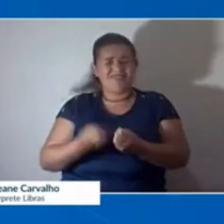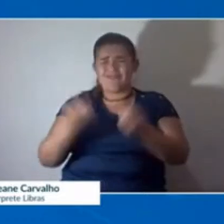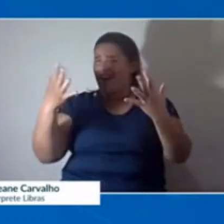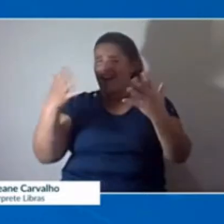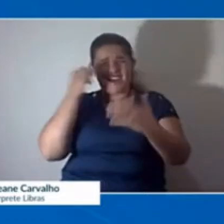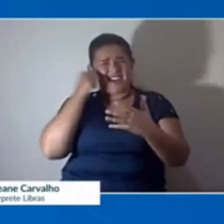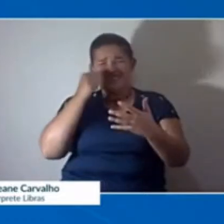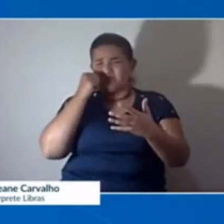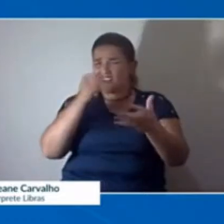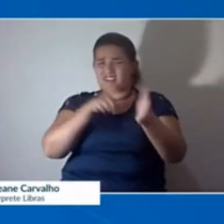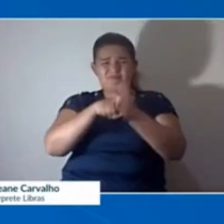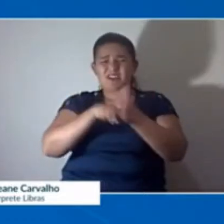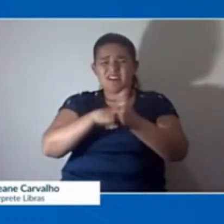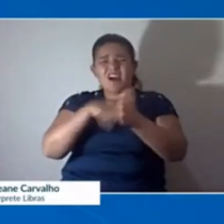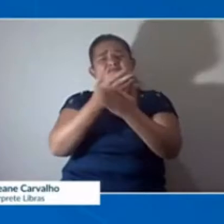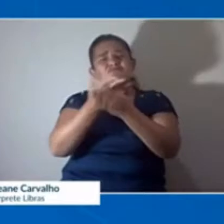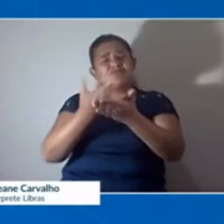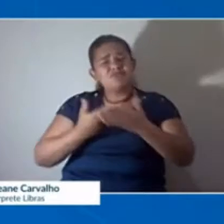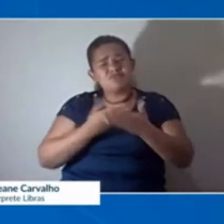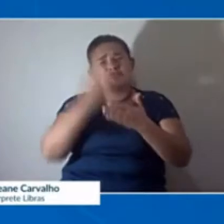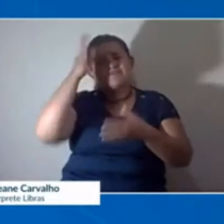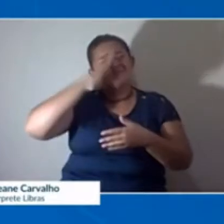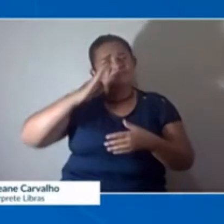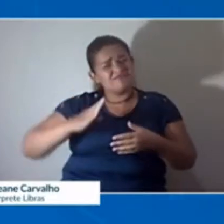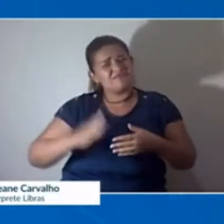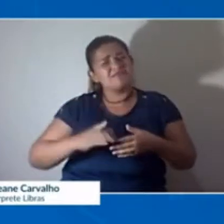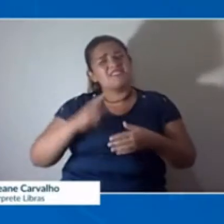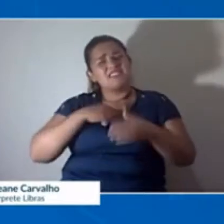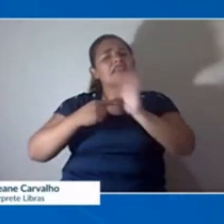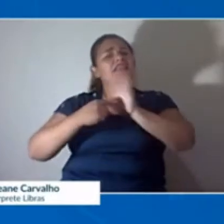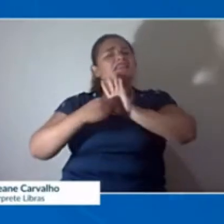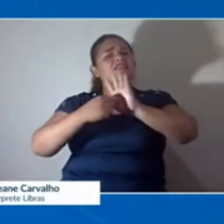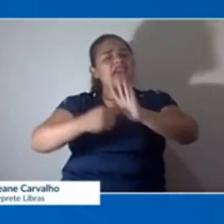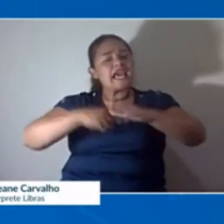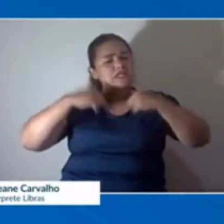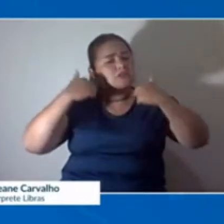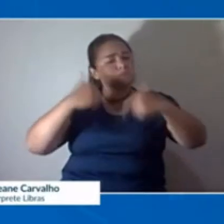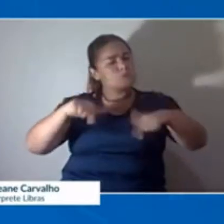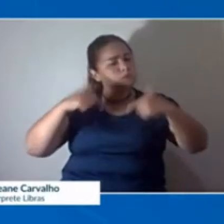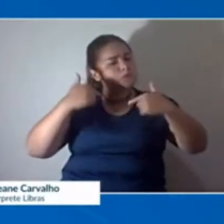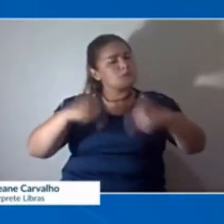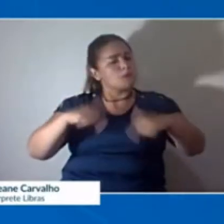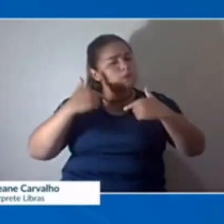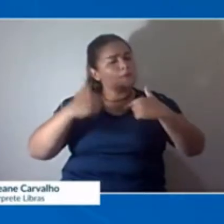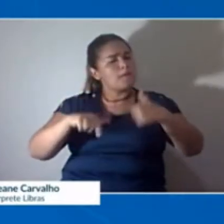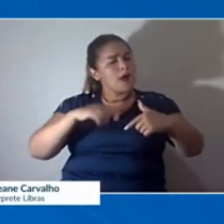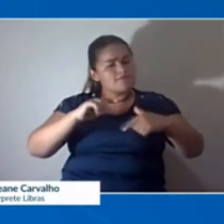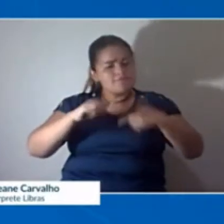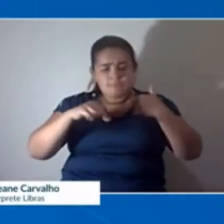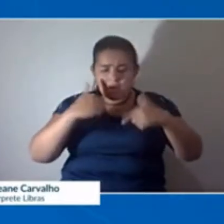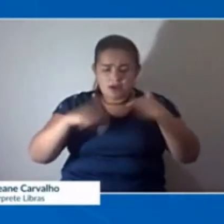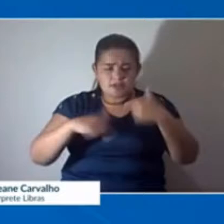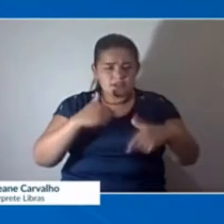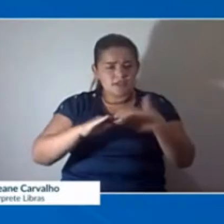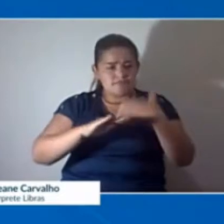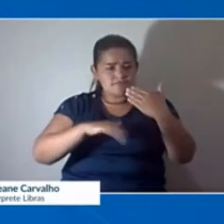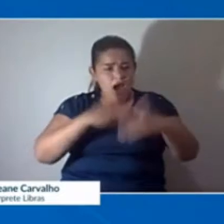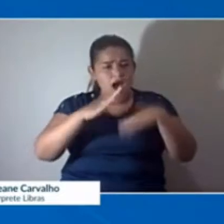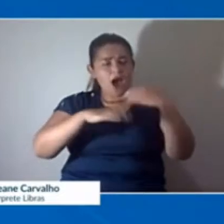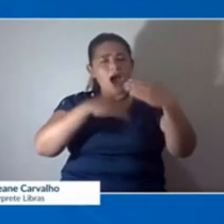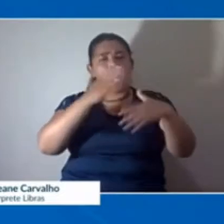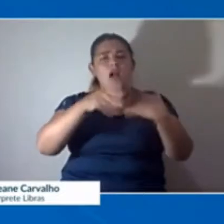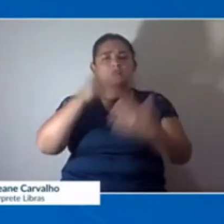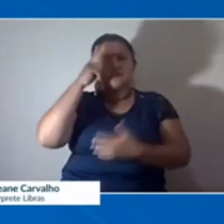pesquisadoras brasileiras, que vêm se debruçando na recuperação ou na construção dessa história, não é,